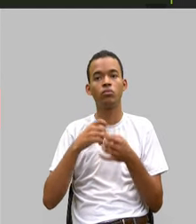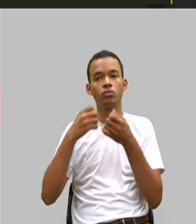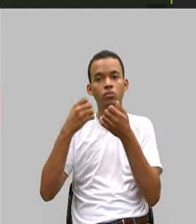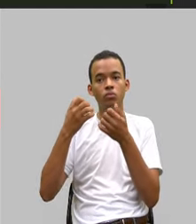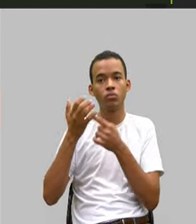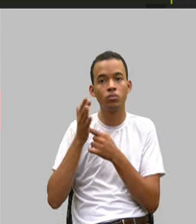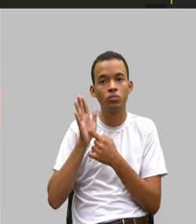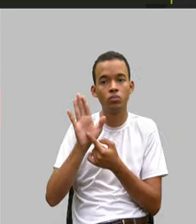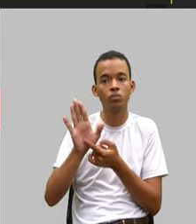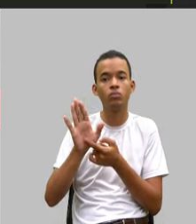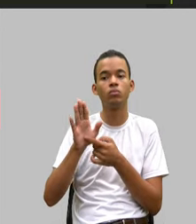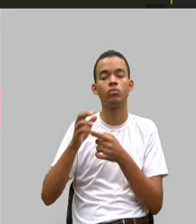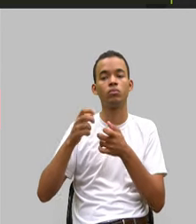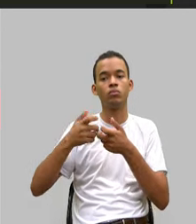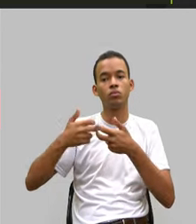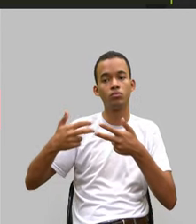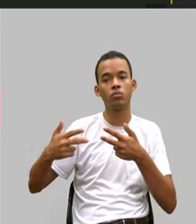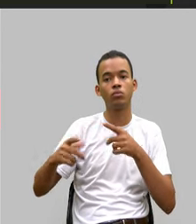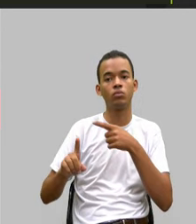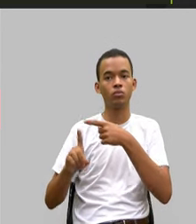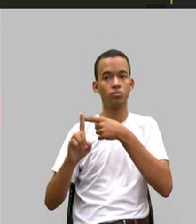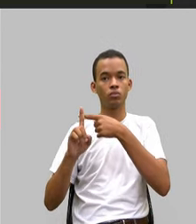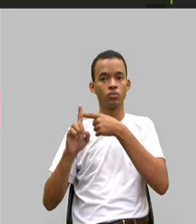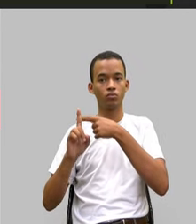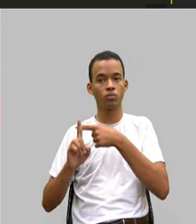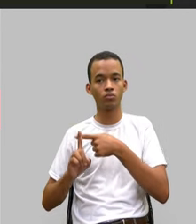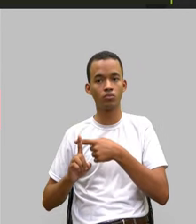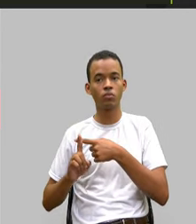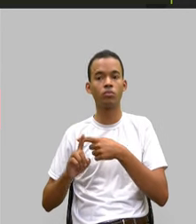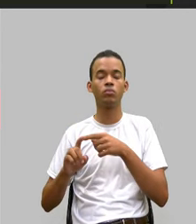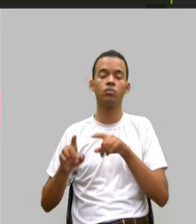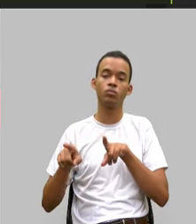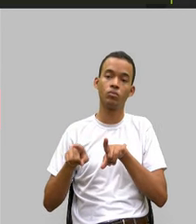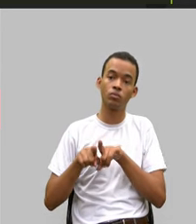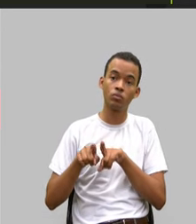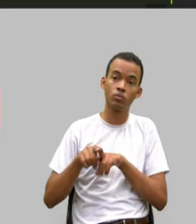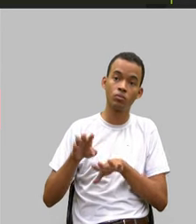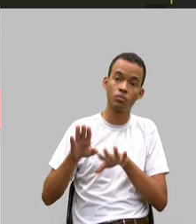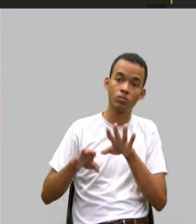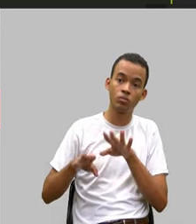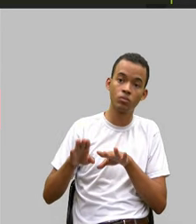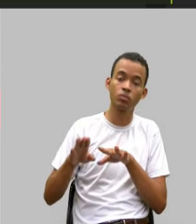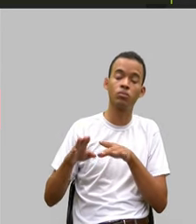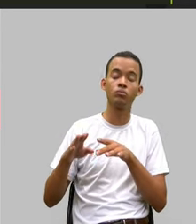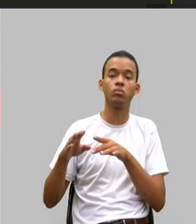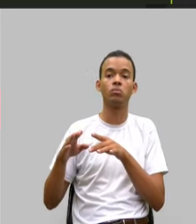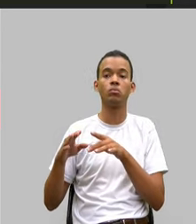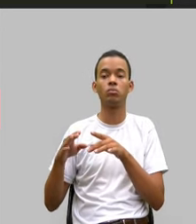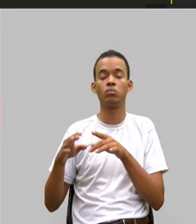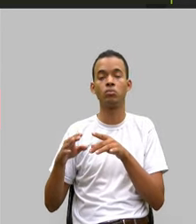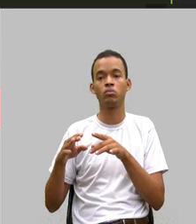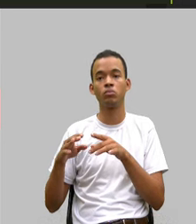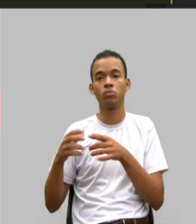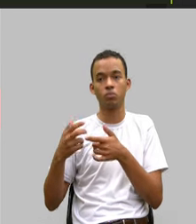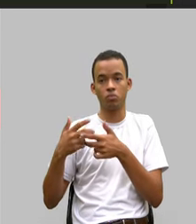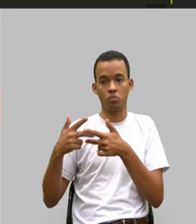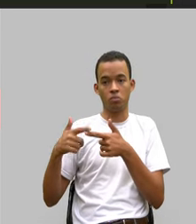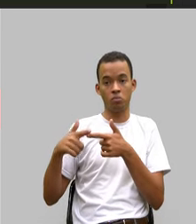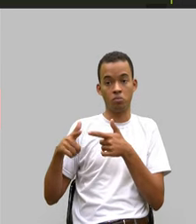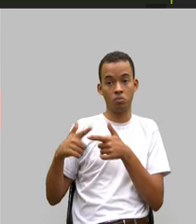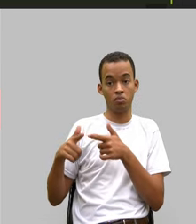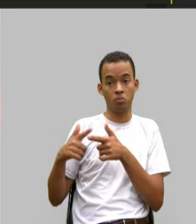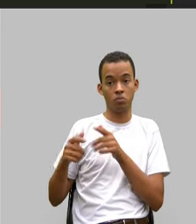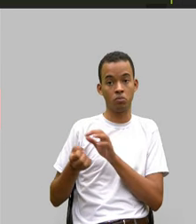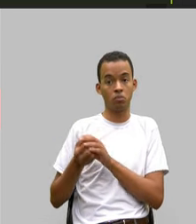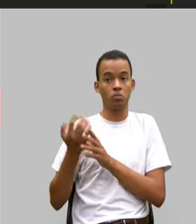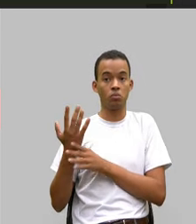estudos de alto grau de confiança além de efeitos colaterais e a perspectiva também de de onde está vindo